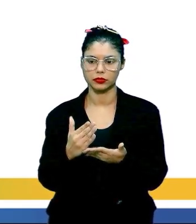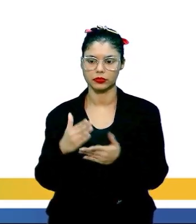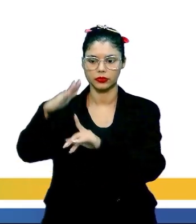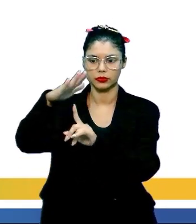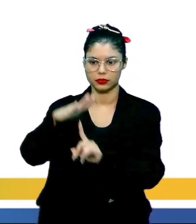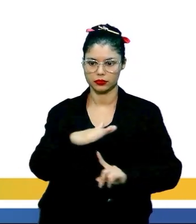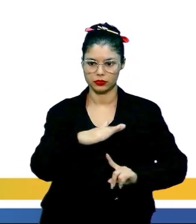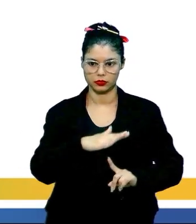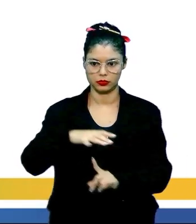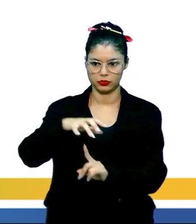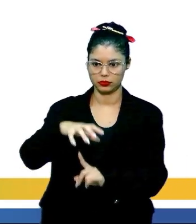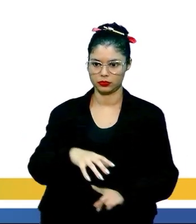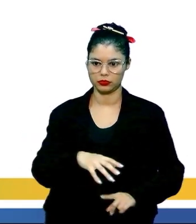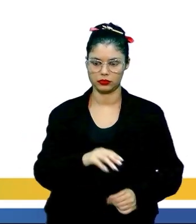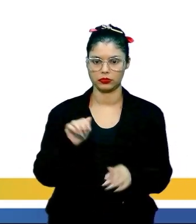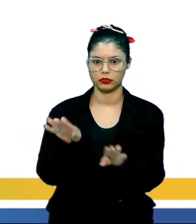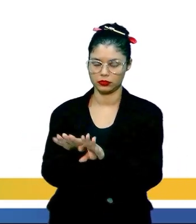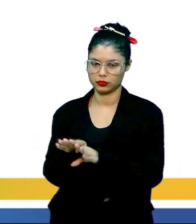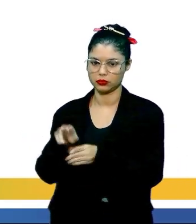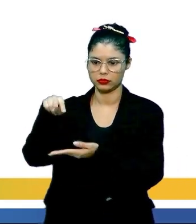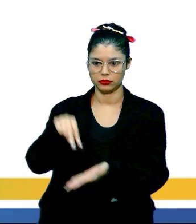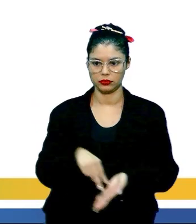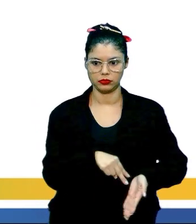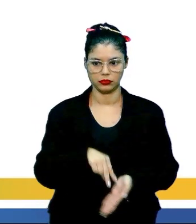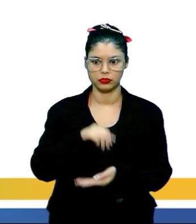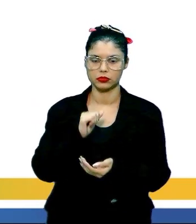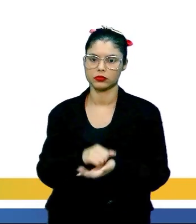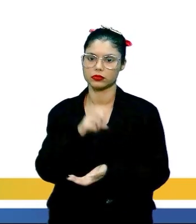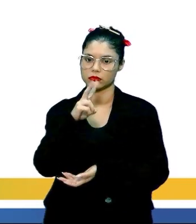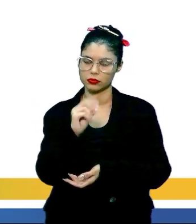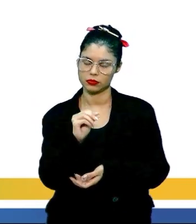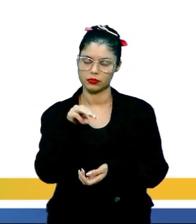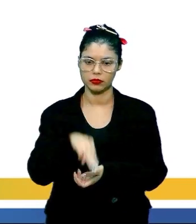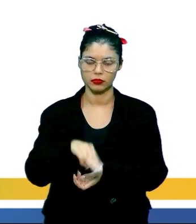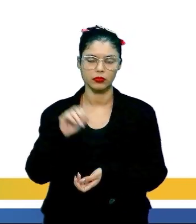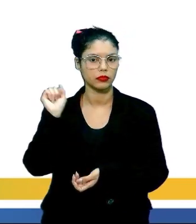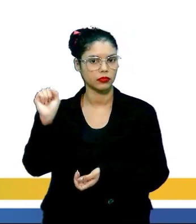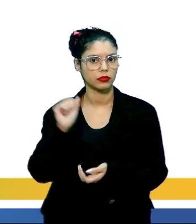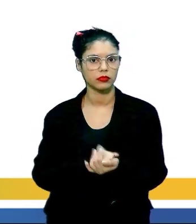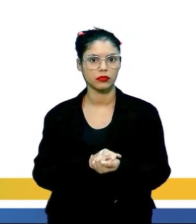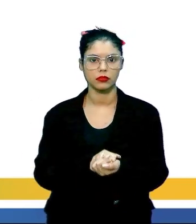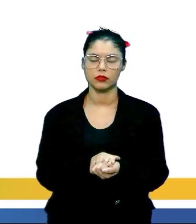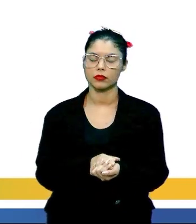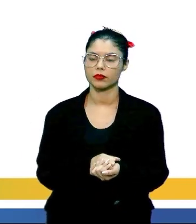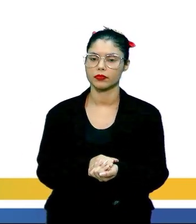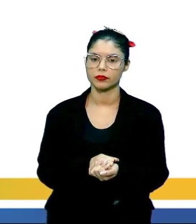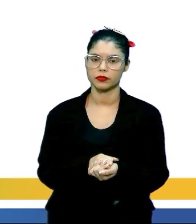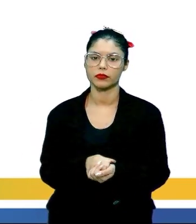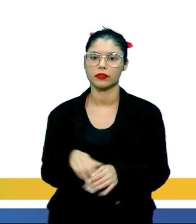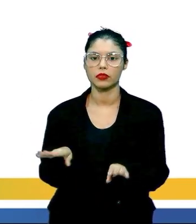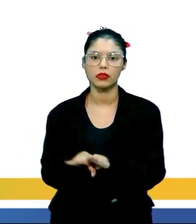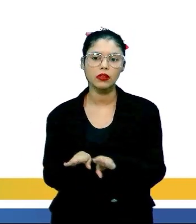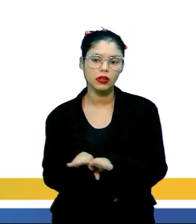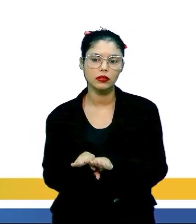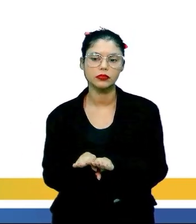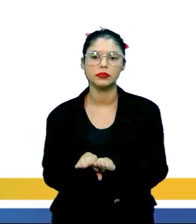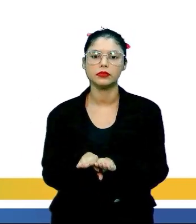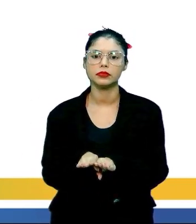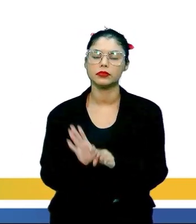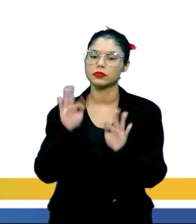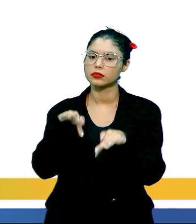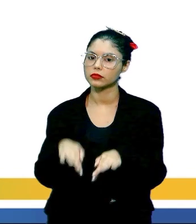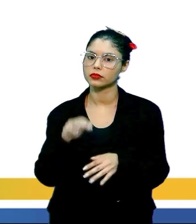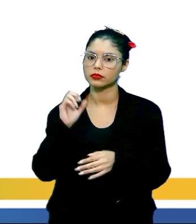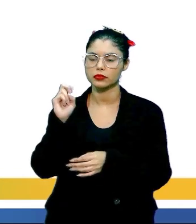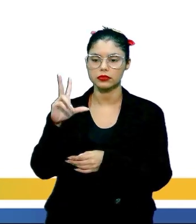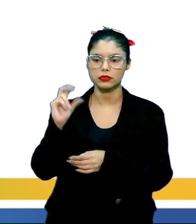o paraquedista estava numa velocidade de 50 metros por segundo, no momento em que o paraquedas foi aberto. O momento